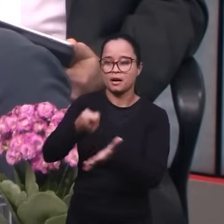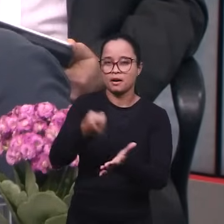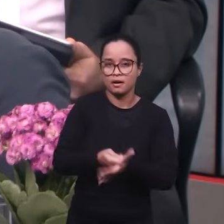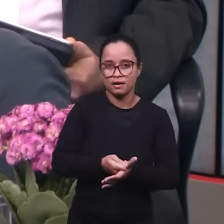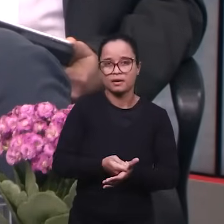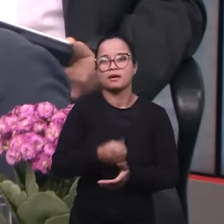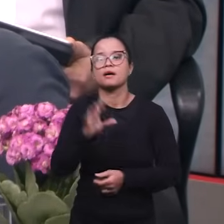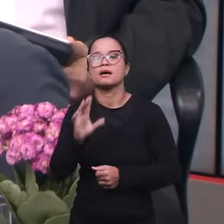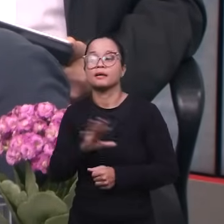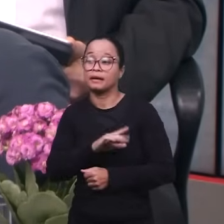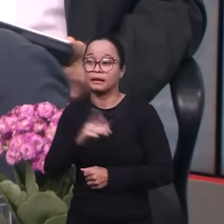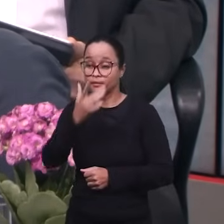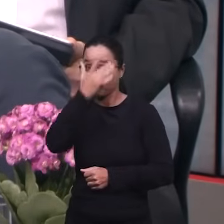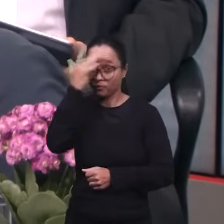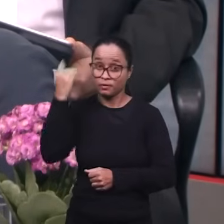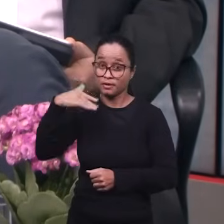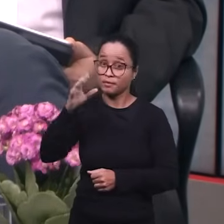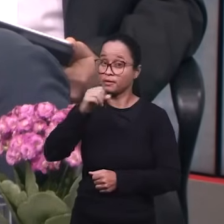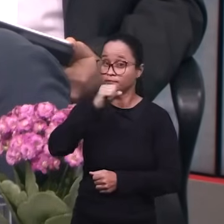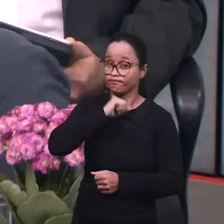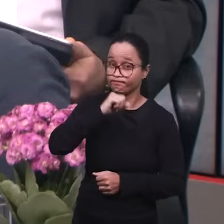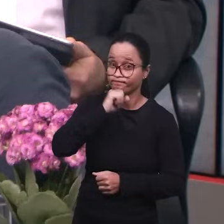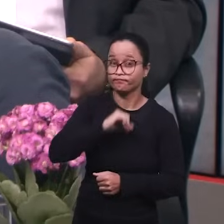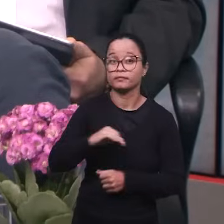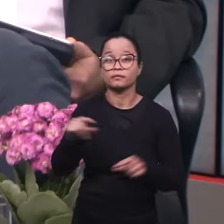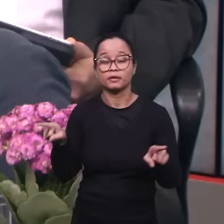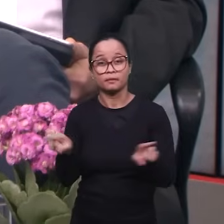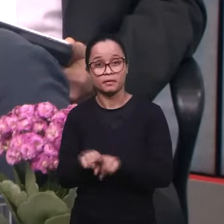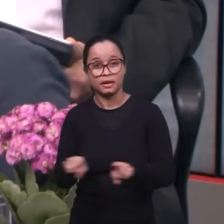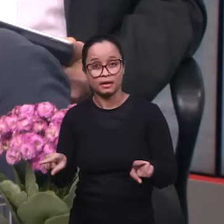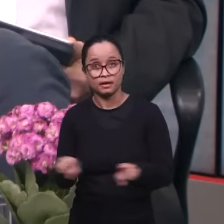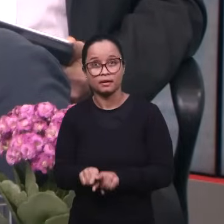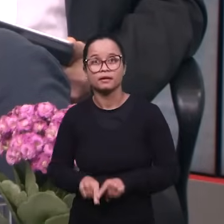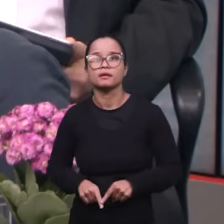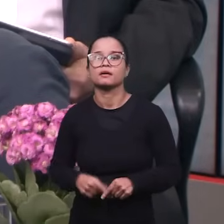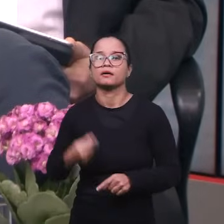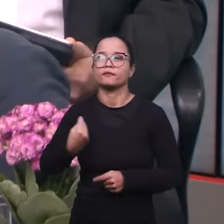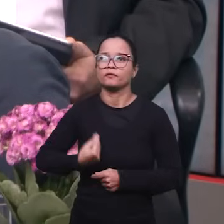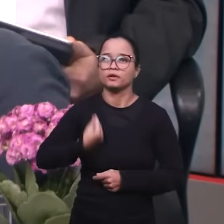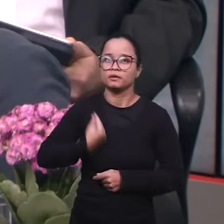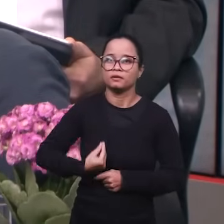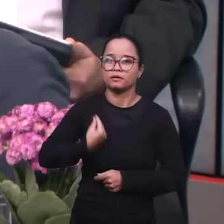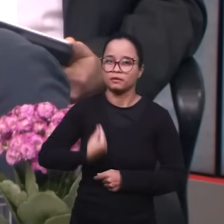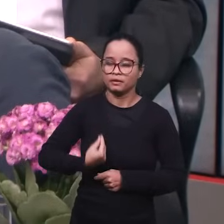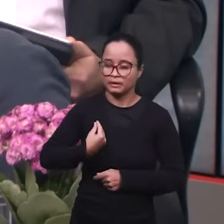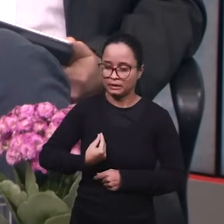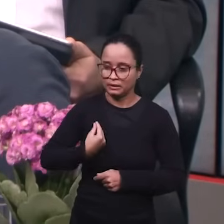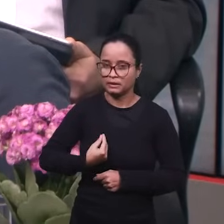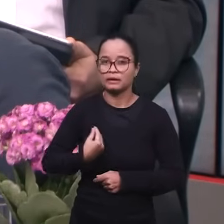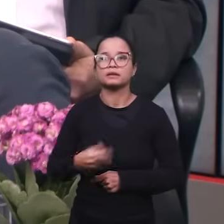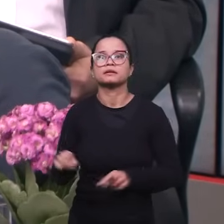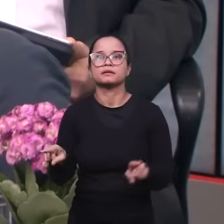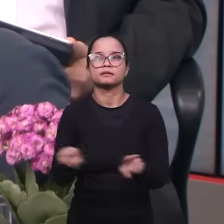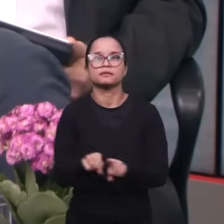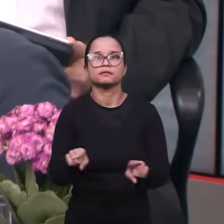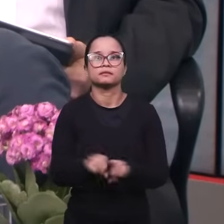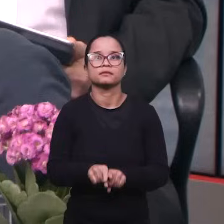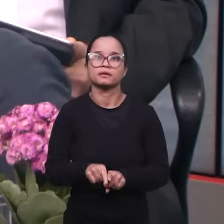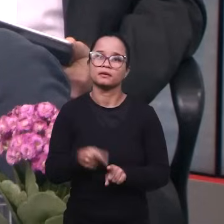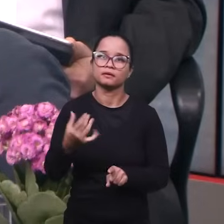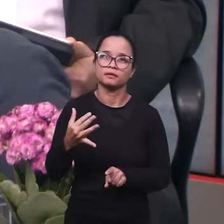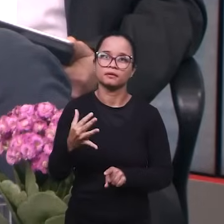pagar a aposentadoria das pessoas mais idosas e o tempo de vida, somado a isso, o tempo de vida